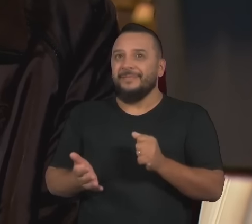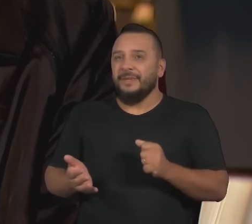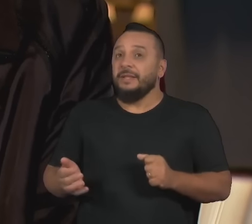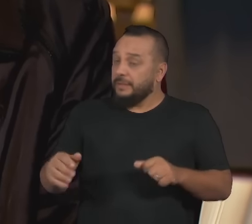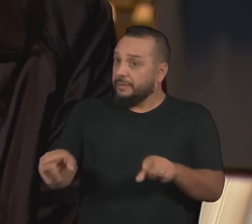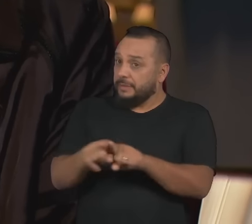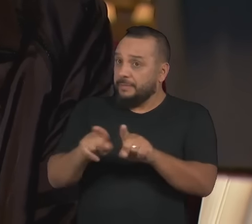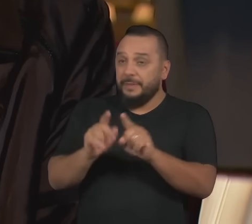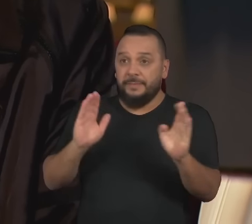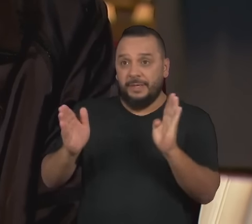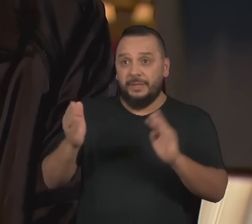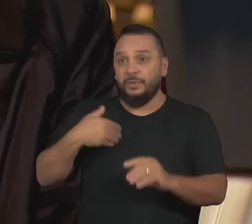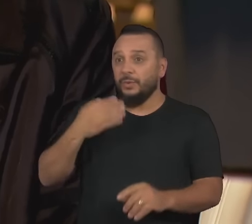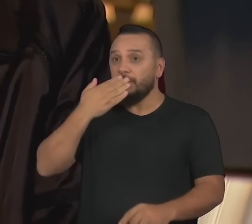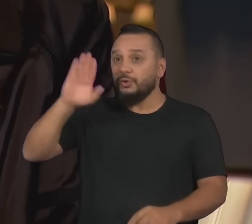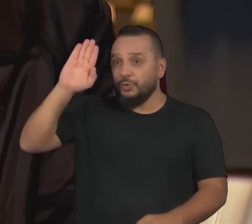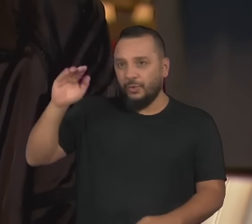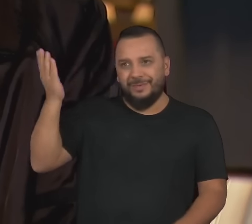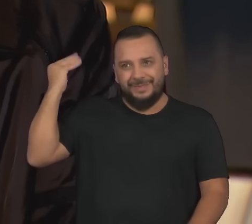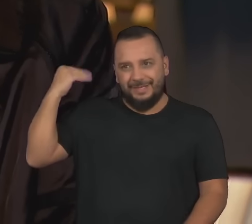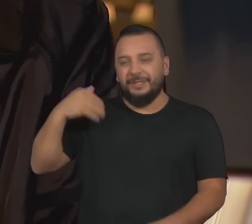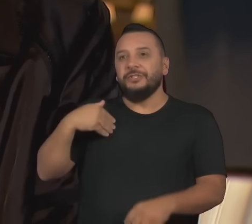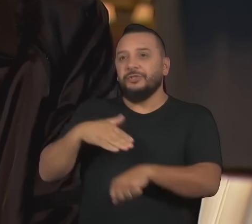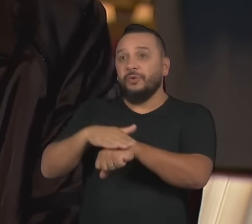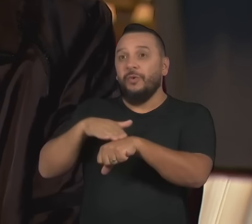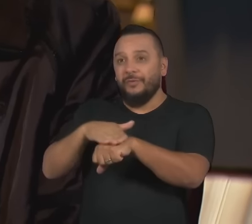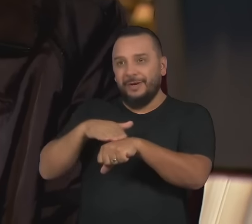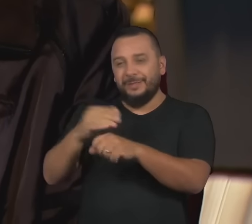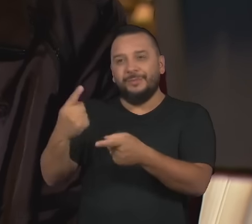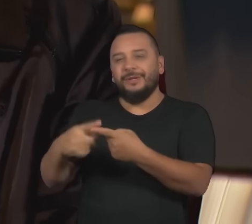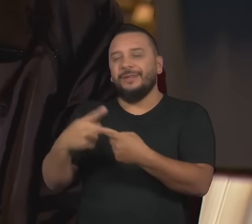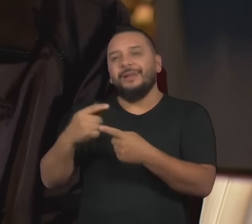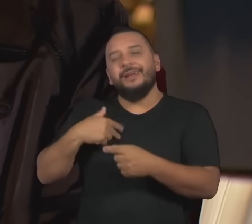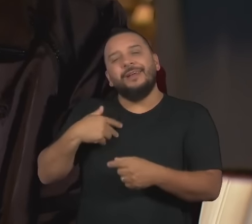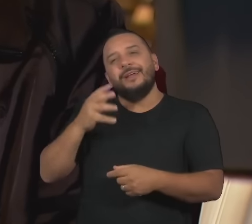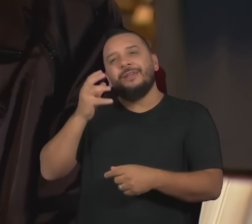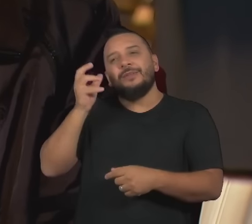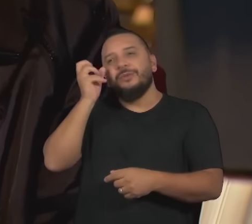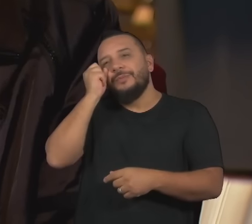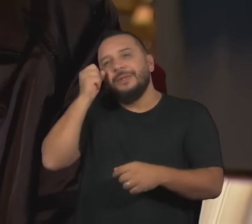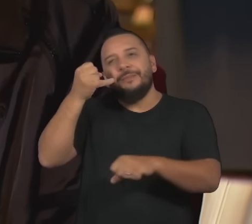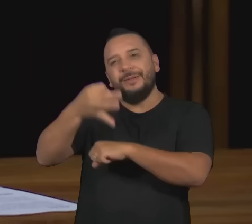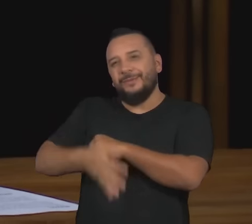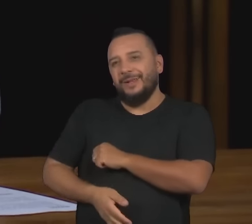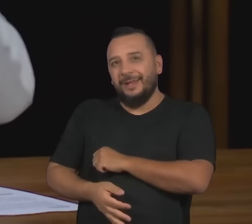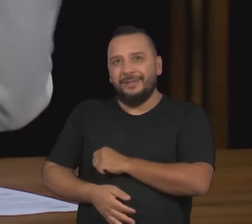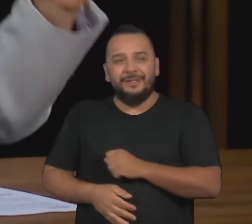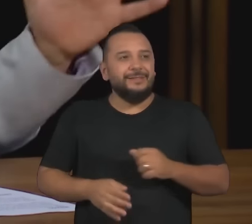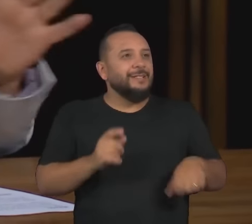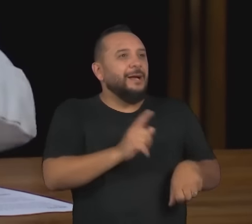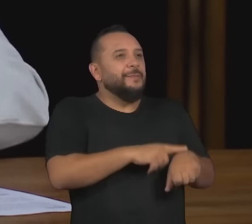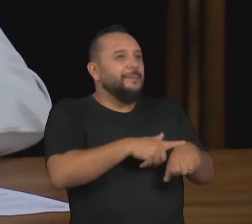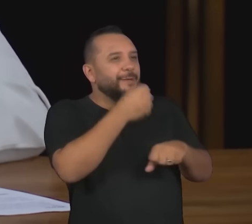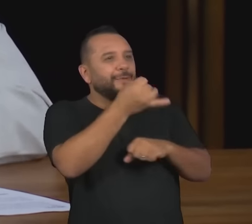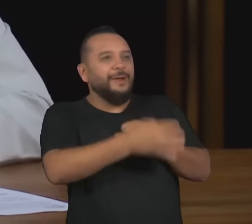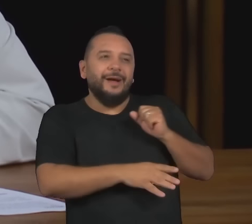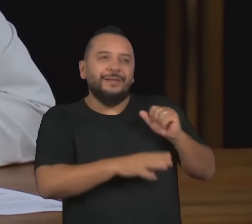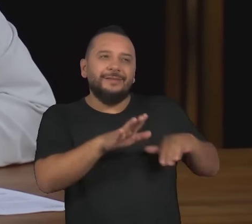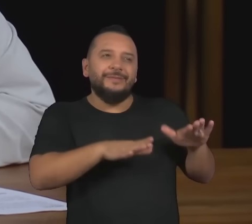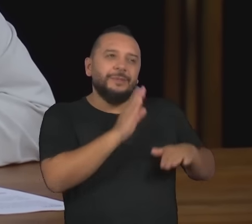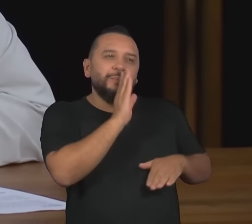a gente tinha muito essa conversa, porque ele também não dormia tarde, Isso. né? Eu sempre dormi tarde. Cara. Aquela hora que fica...